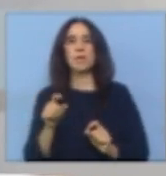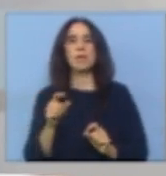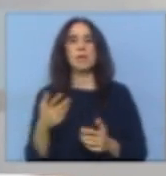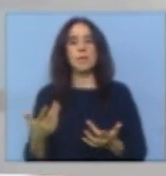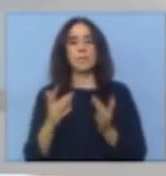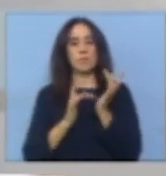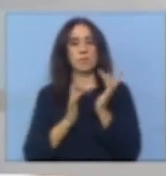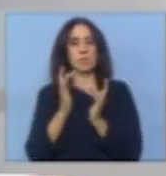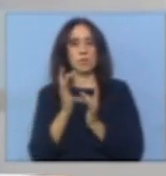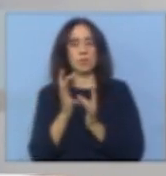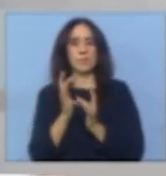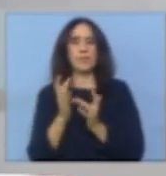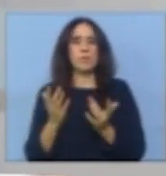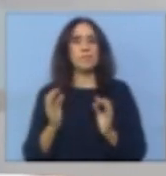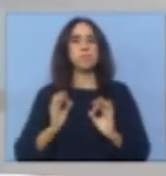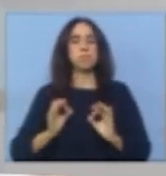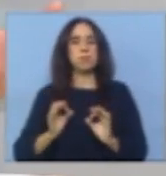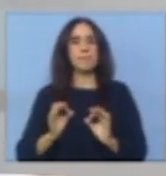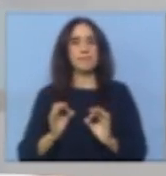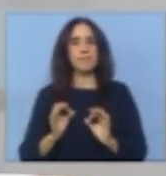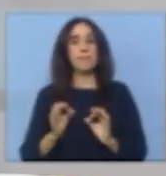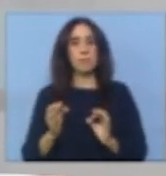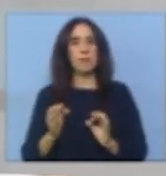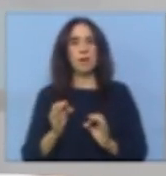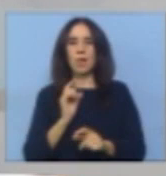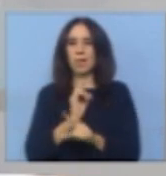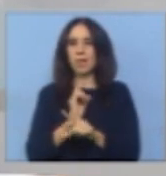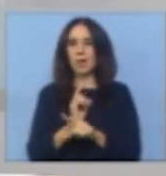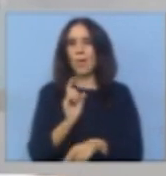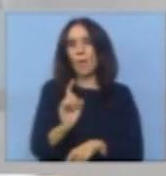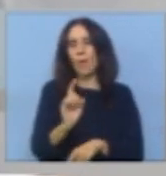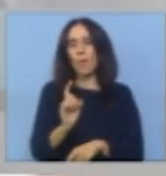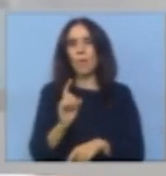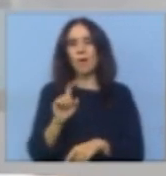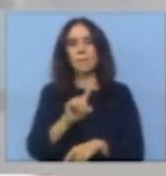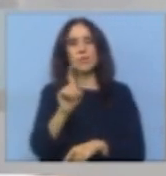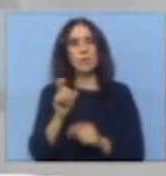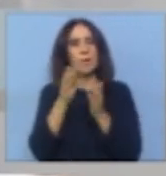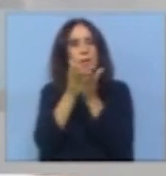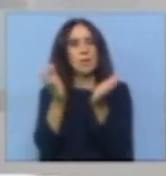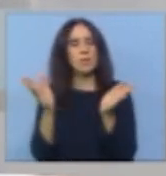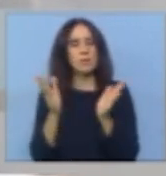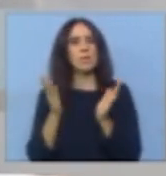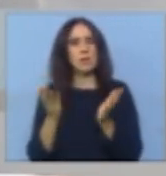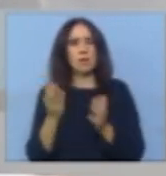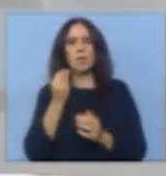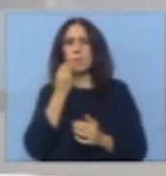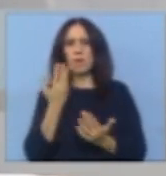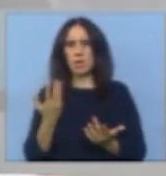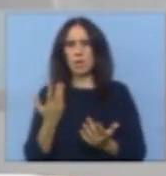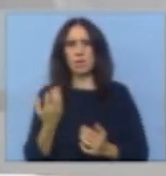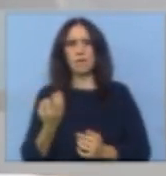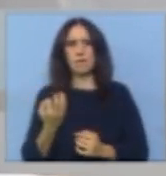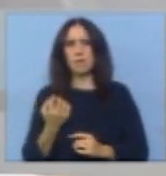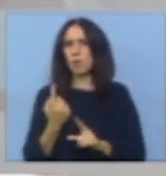E Jesus, no fundo, remete tudo para esta questão mais vasta de como é que é. Há aqui